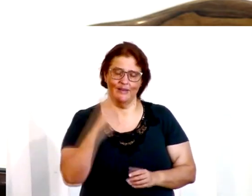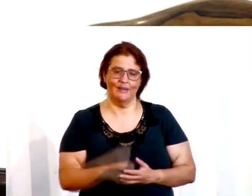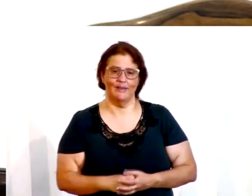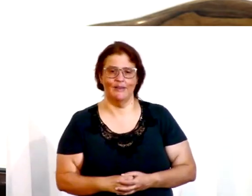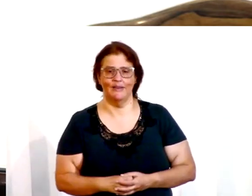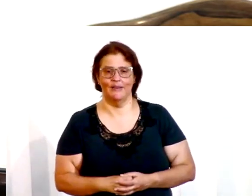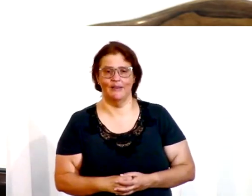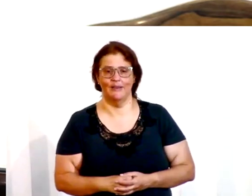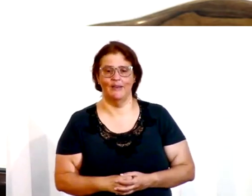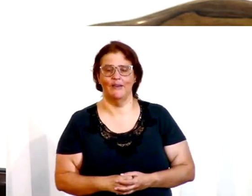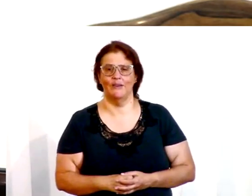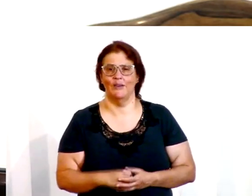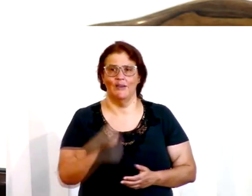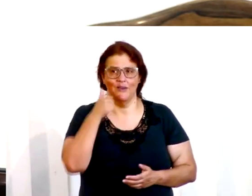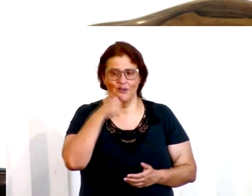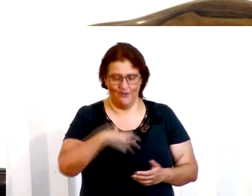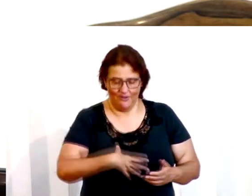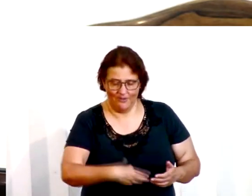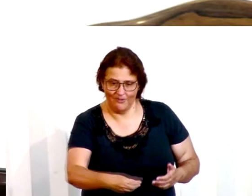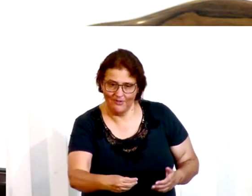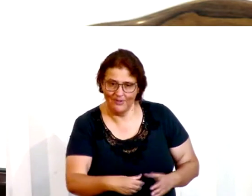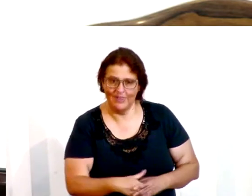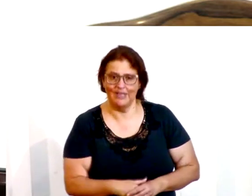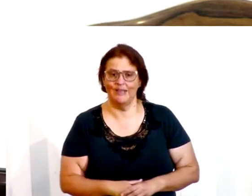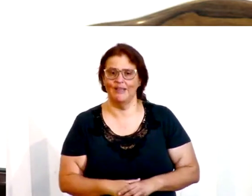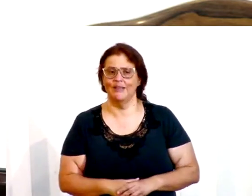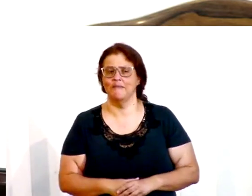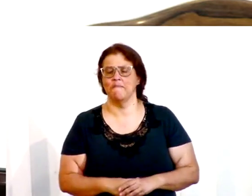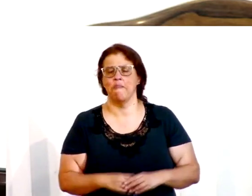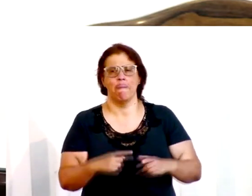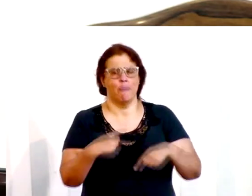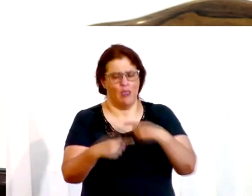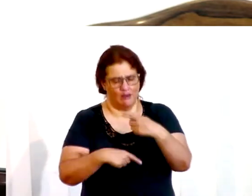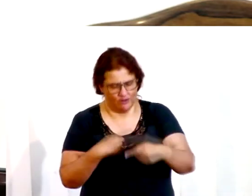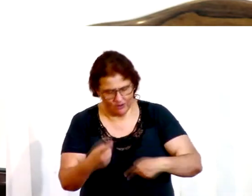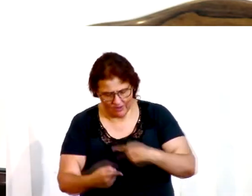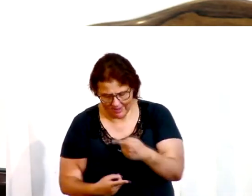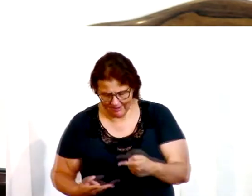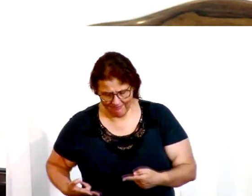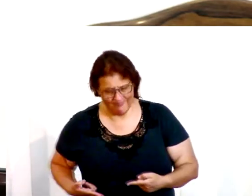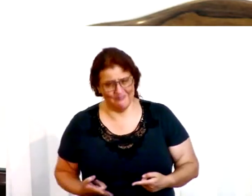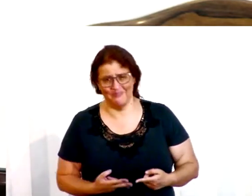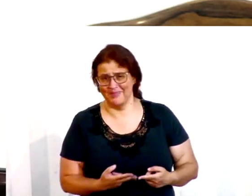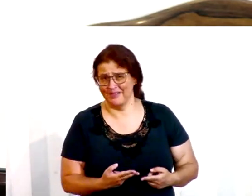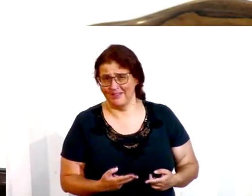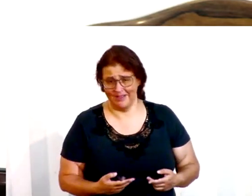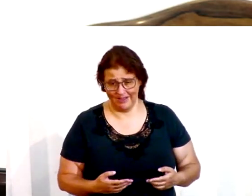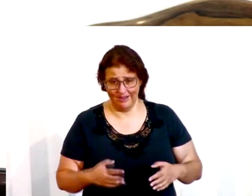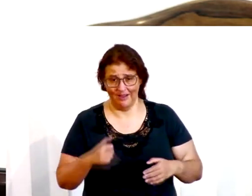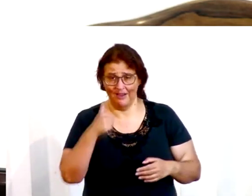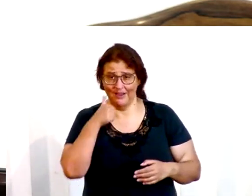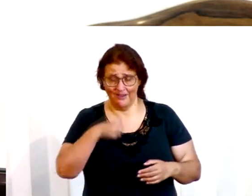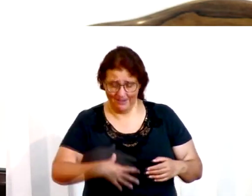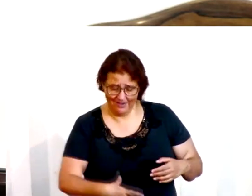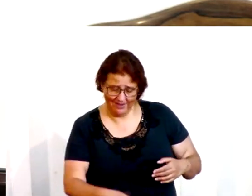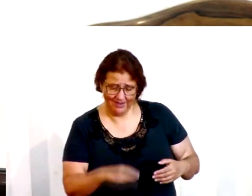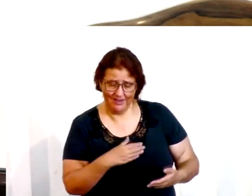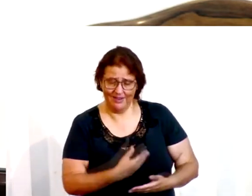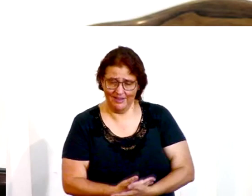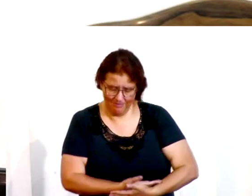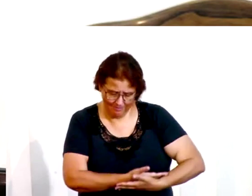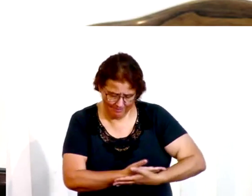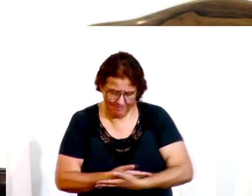Clarice. Tudo que passaram, as diversas cirurgias. E todos os momentos que podiam, eles